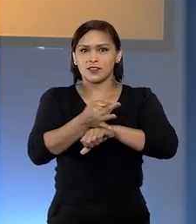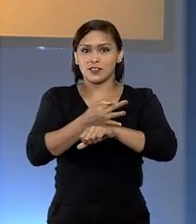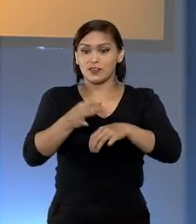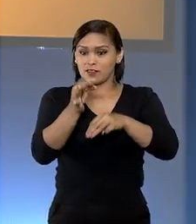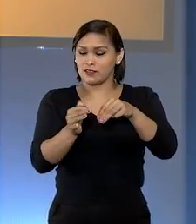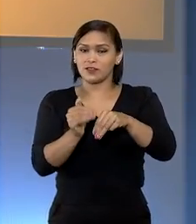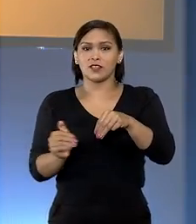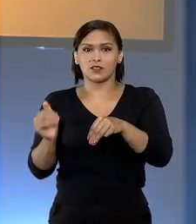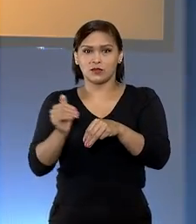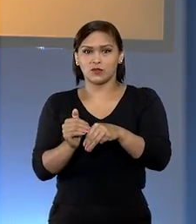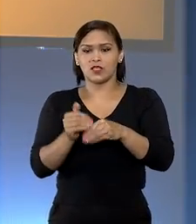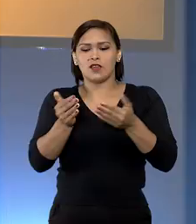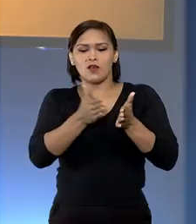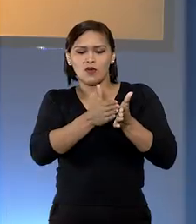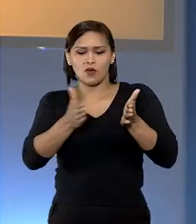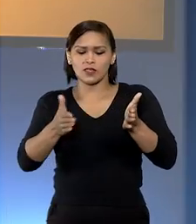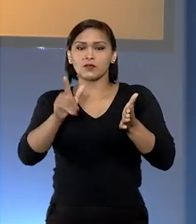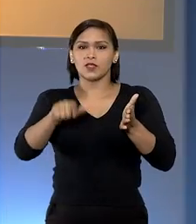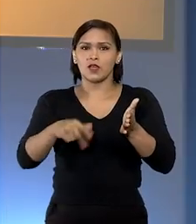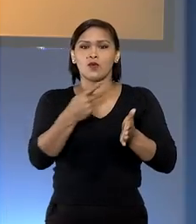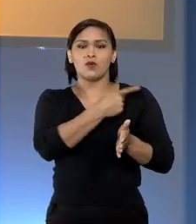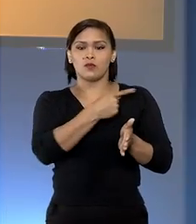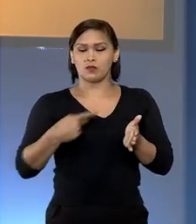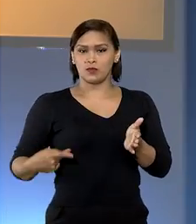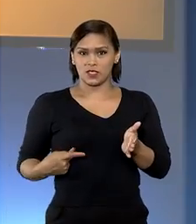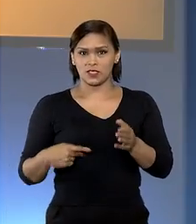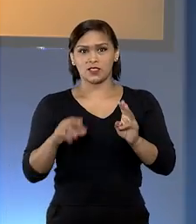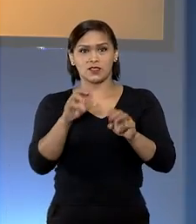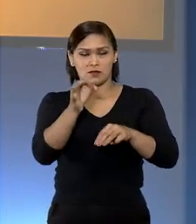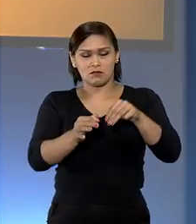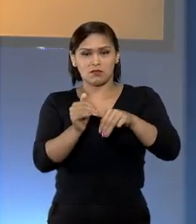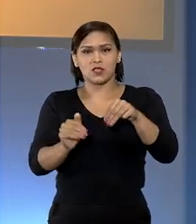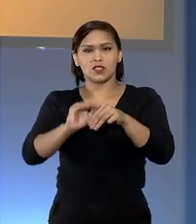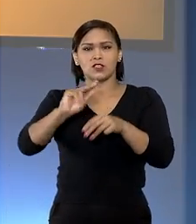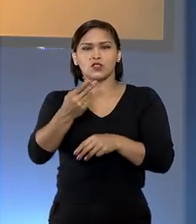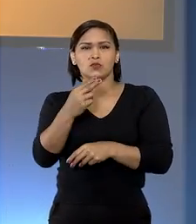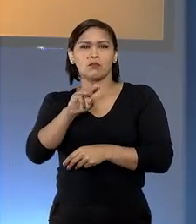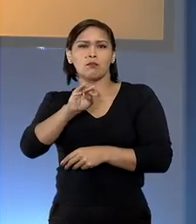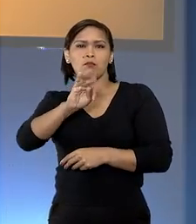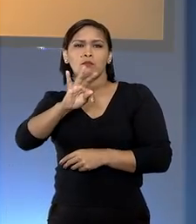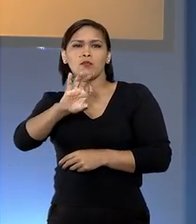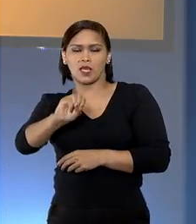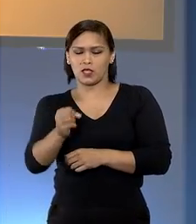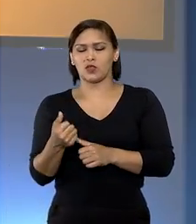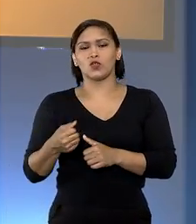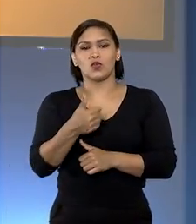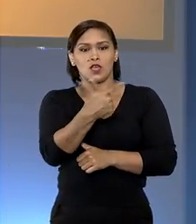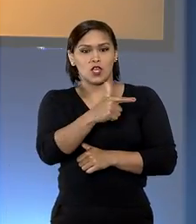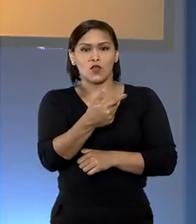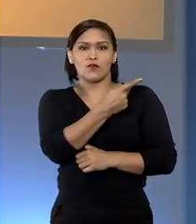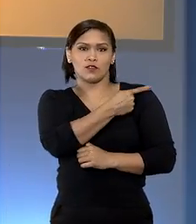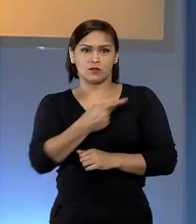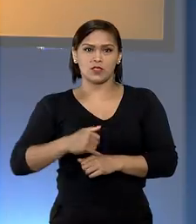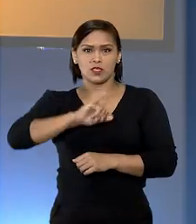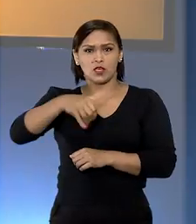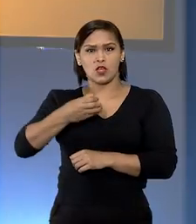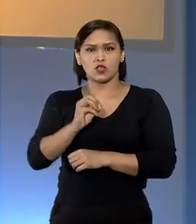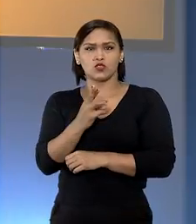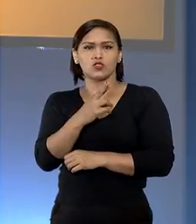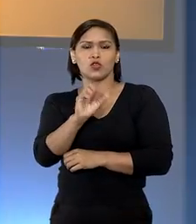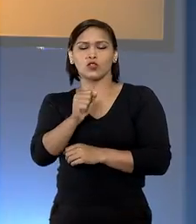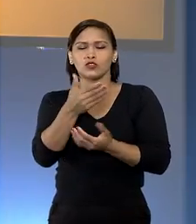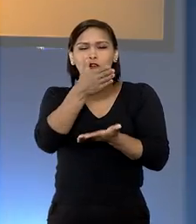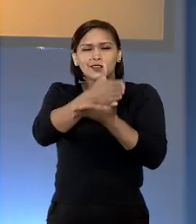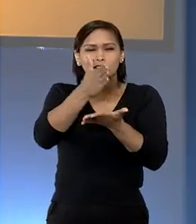férias dos ministros durante este período o presidente do Tribunal Ministro Humberto Martins e o vice-presidente ministro Jorge Mussi